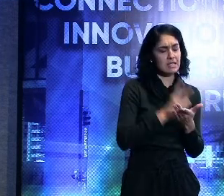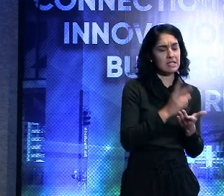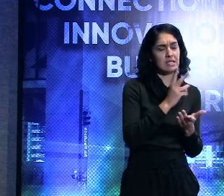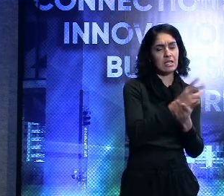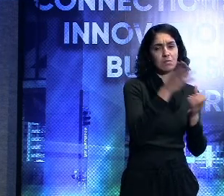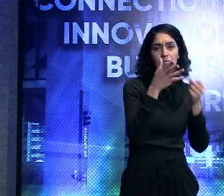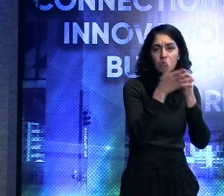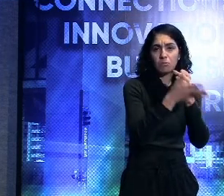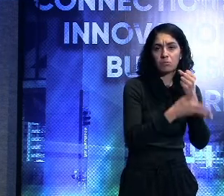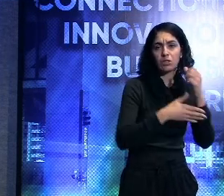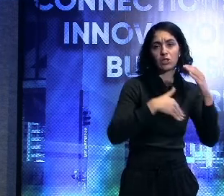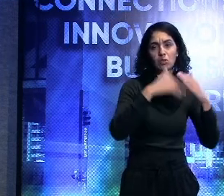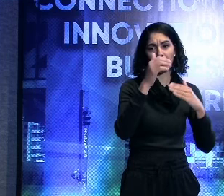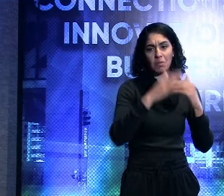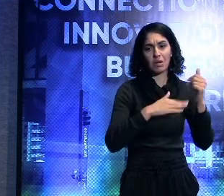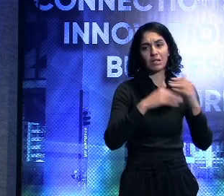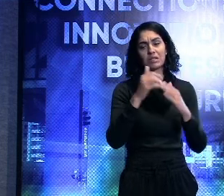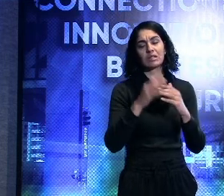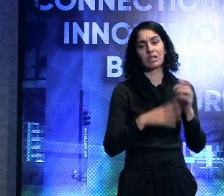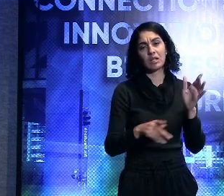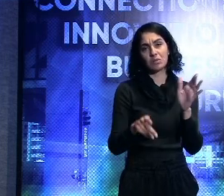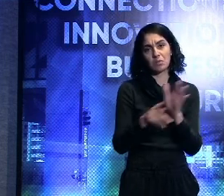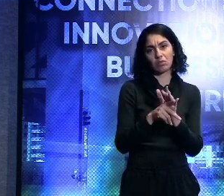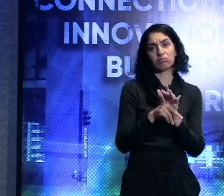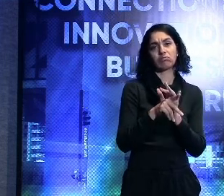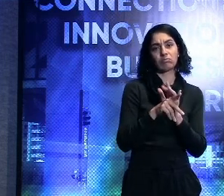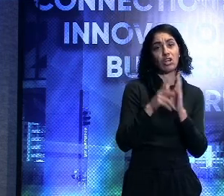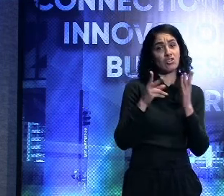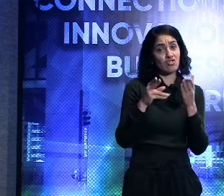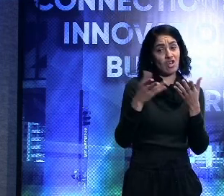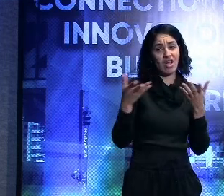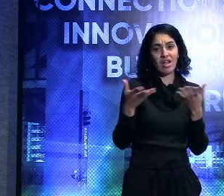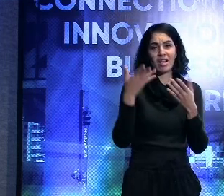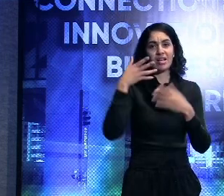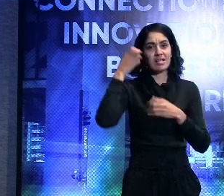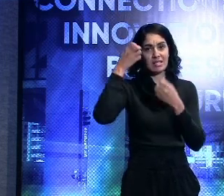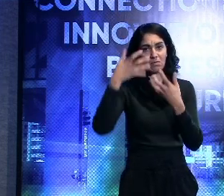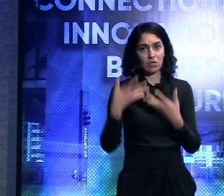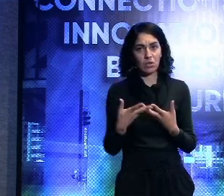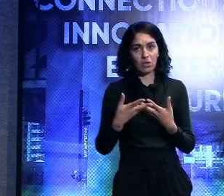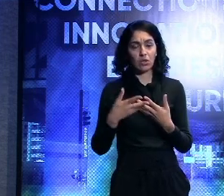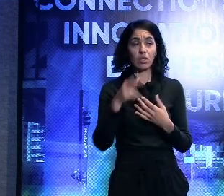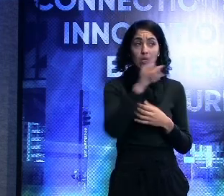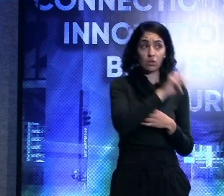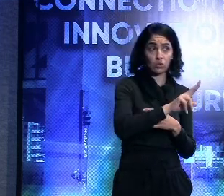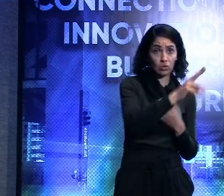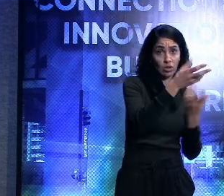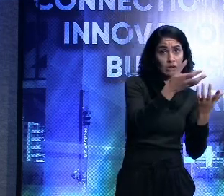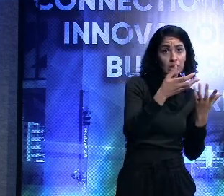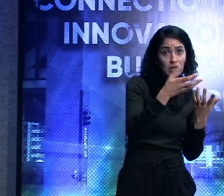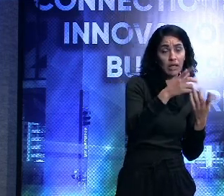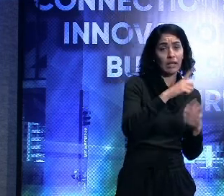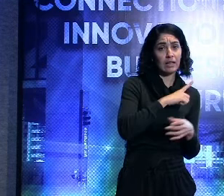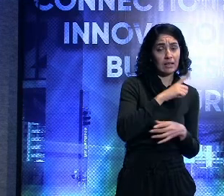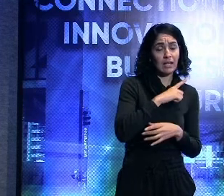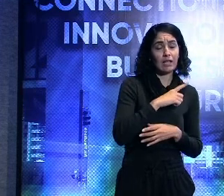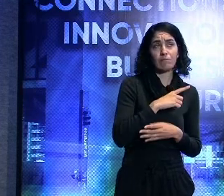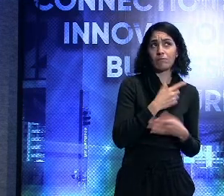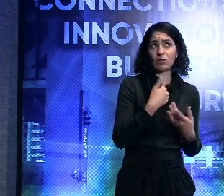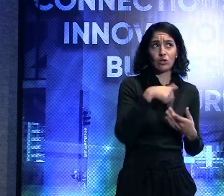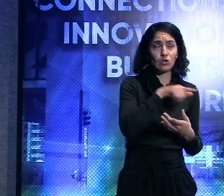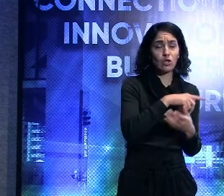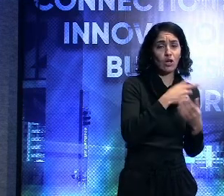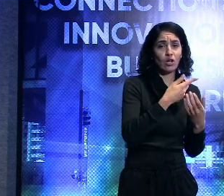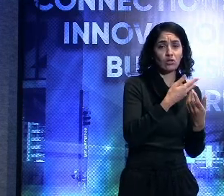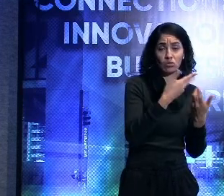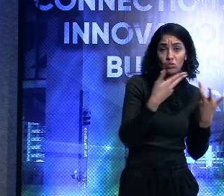praticabilidade, viabilidade e desejabilidade, como a Bea já falou. Pessoas querem? sentem dores? Será que a gente está, de fato, sanando essas